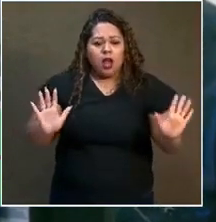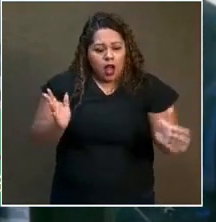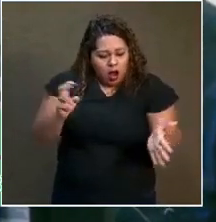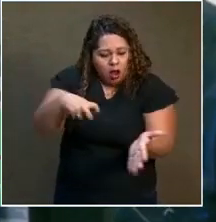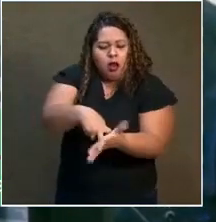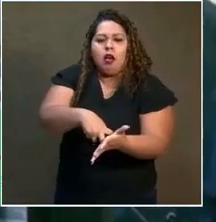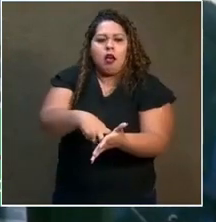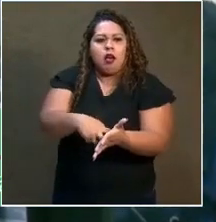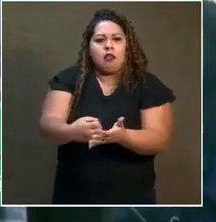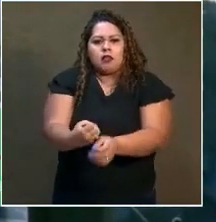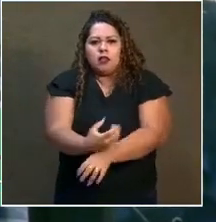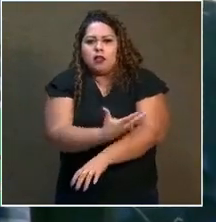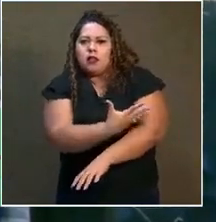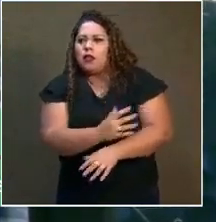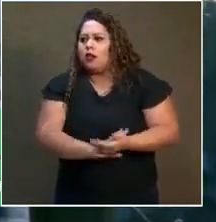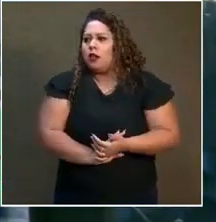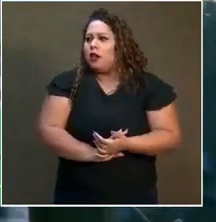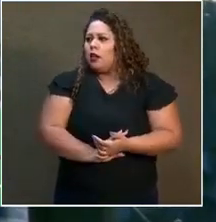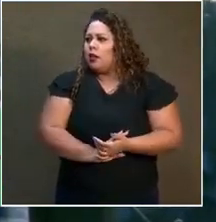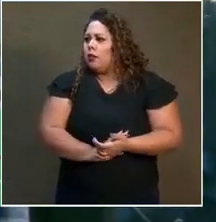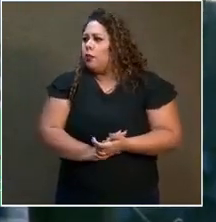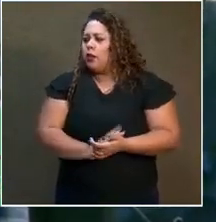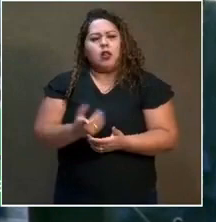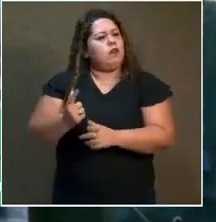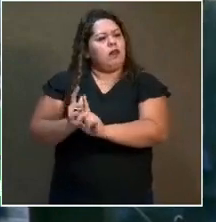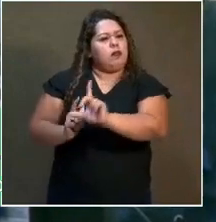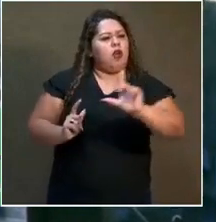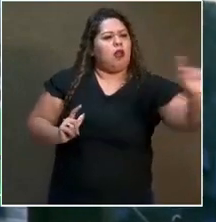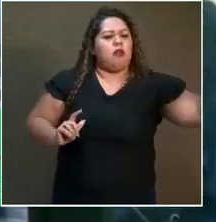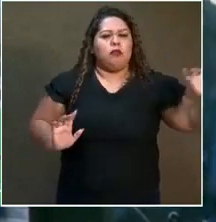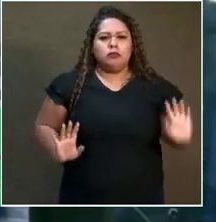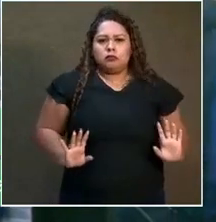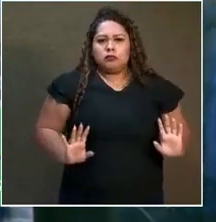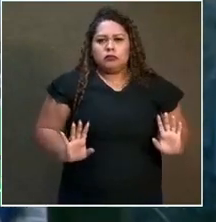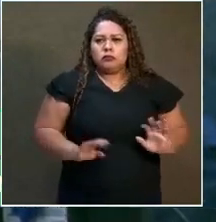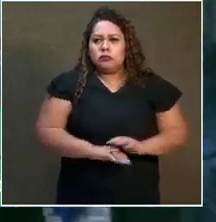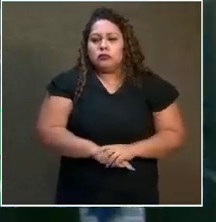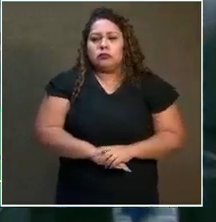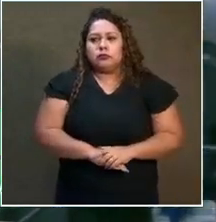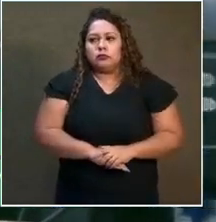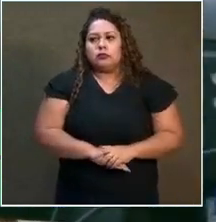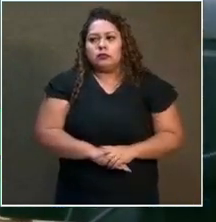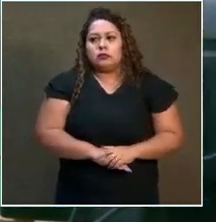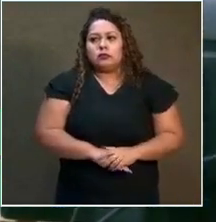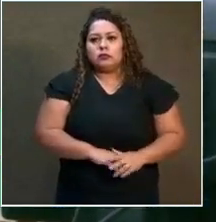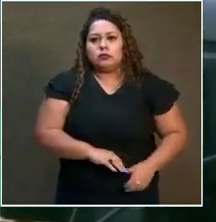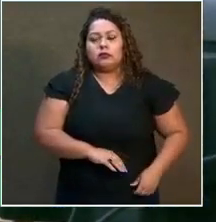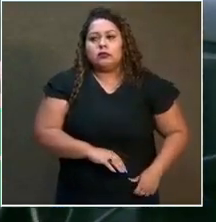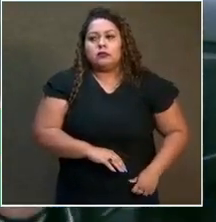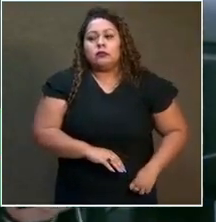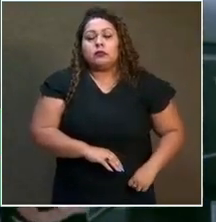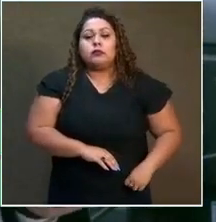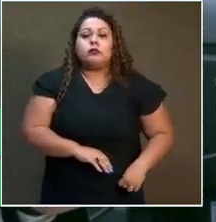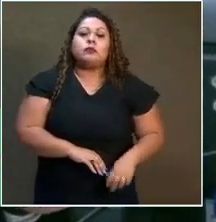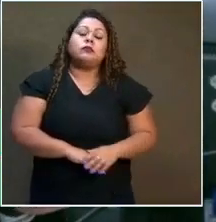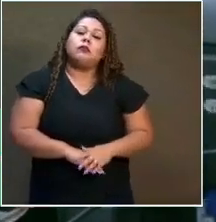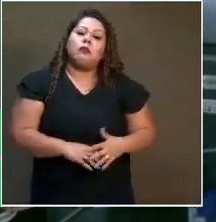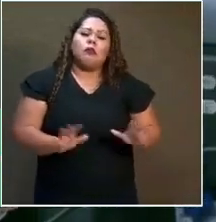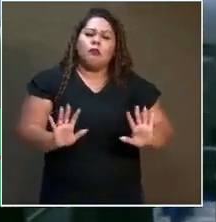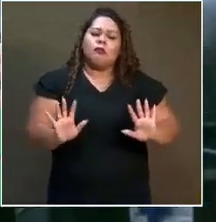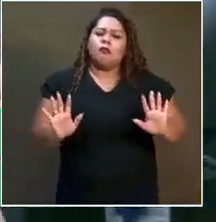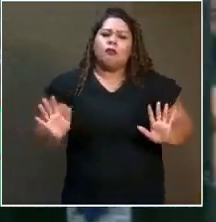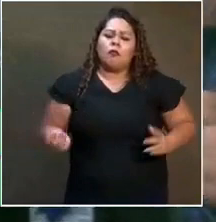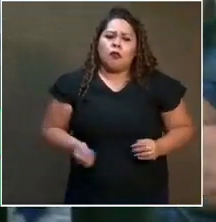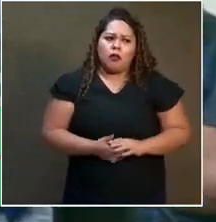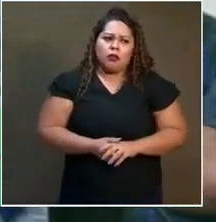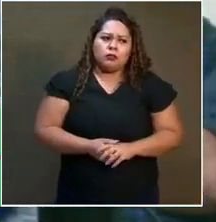violenta emoção não quer dizer que ele vai sair aqui pela porta da frente. 15 minutos, doutor, e mais os acréscimos. Perfeito, doutor, sem problema. Não quer